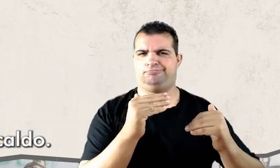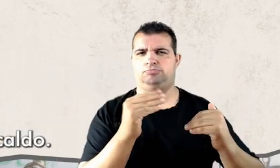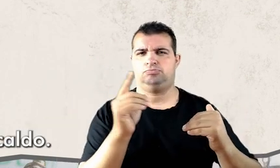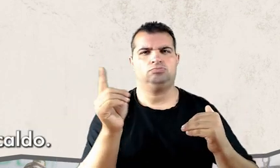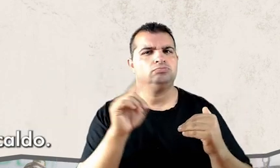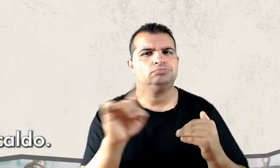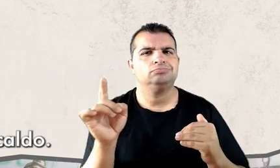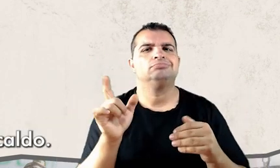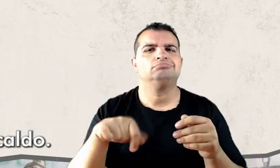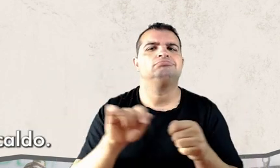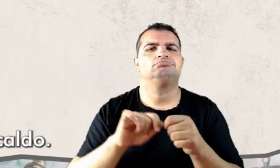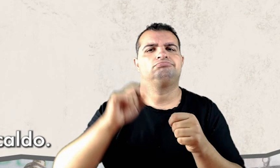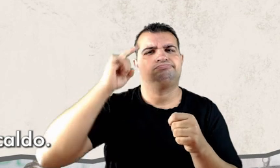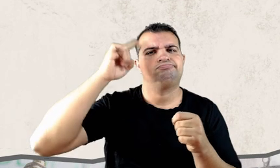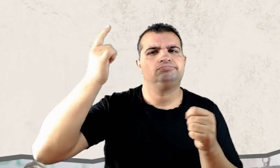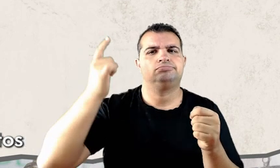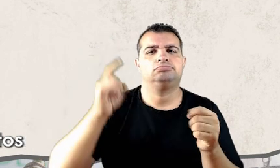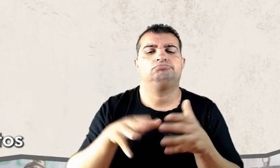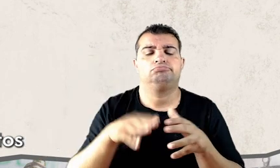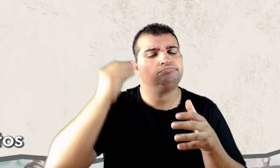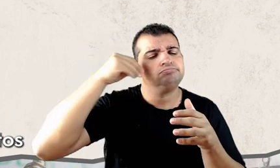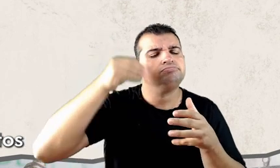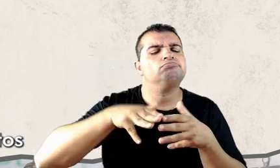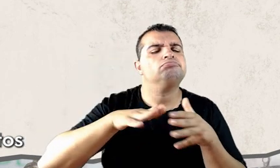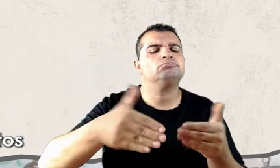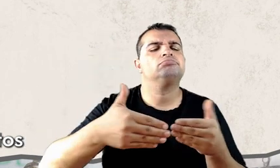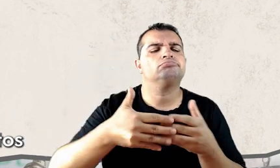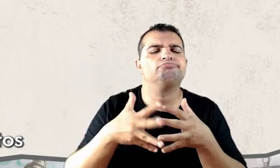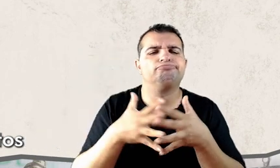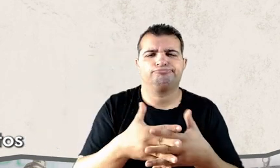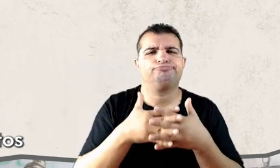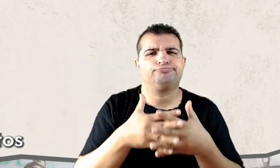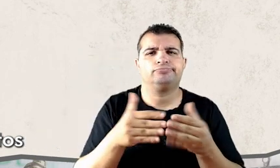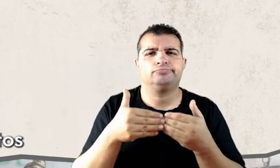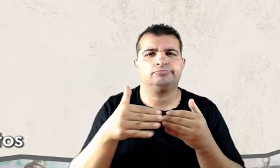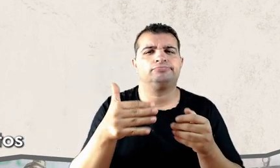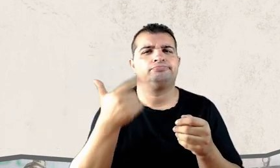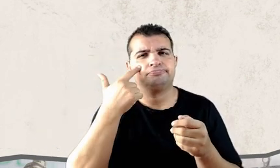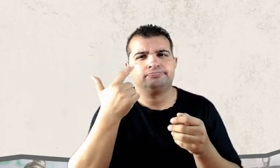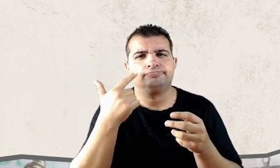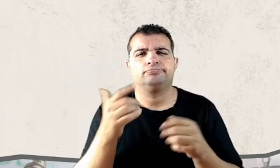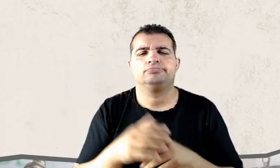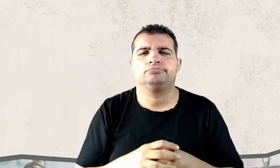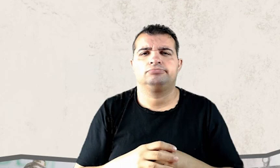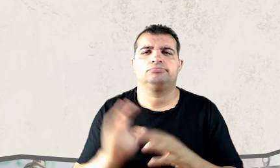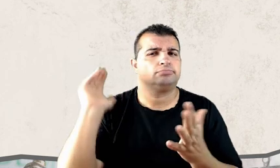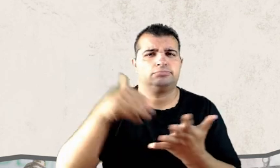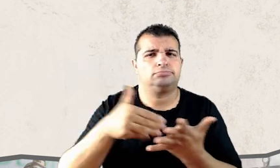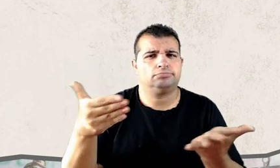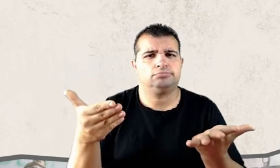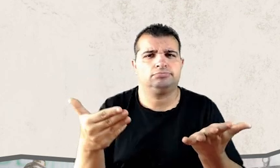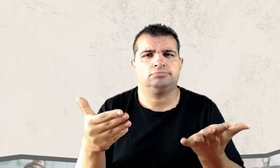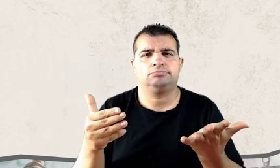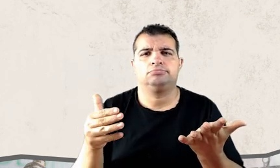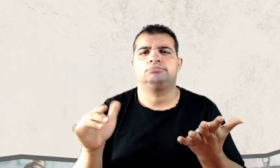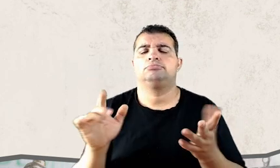inferiores. Então, a psicologia nasce nesse caldo. E neste caldo, a gente tem os desdobramentos que a gente tem até